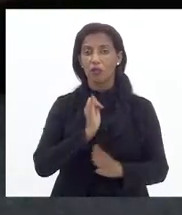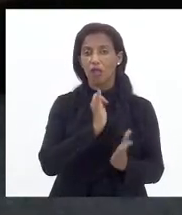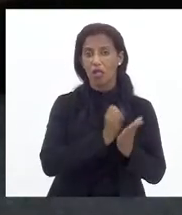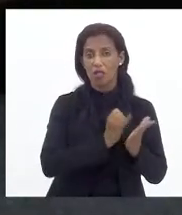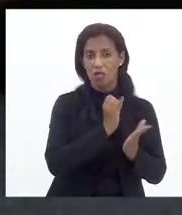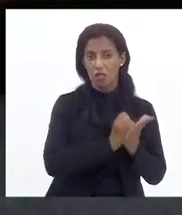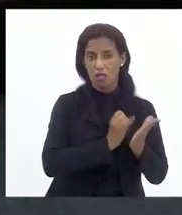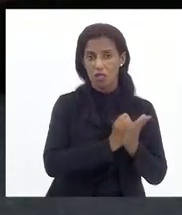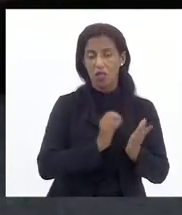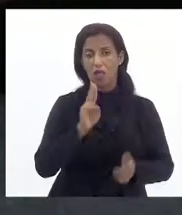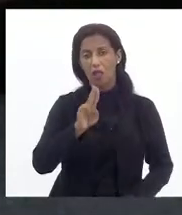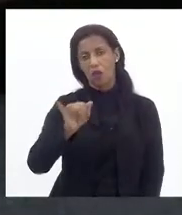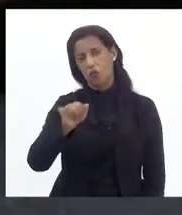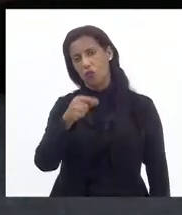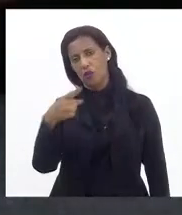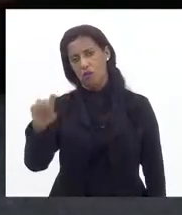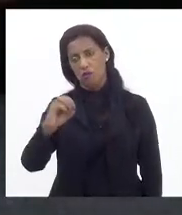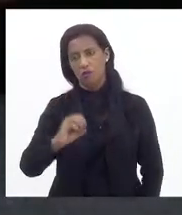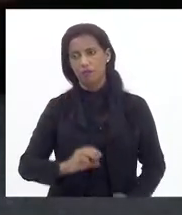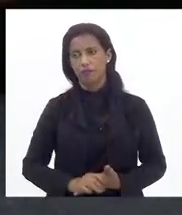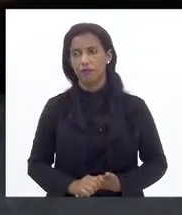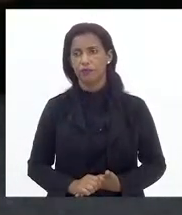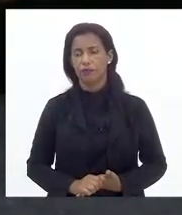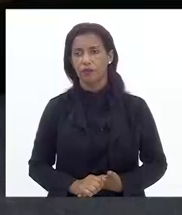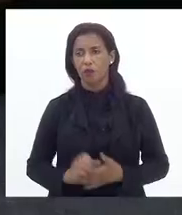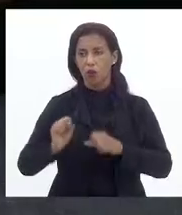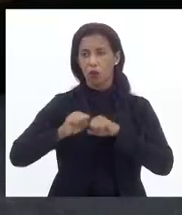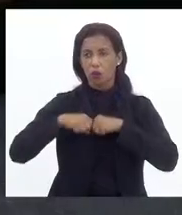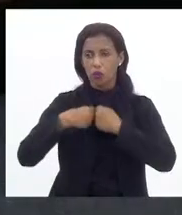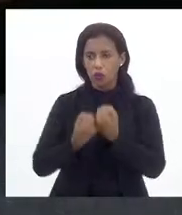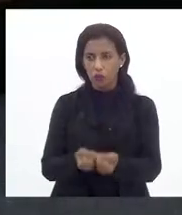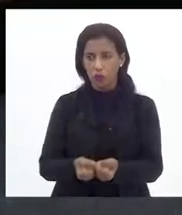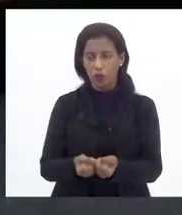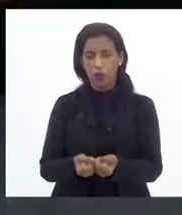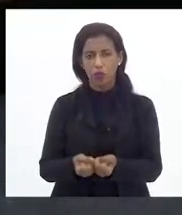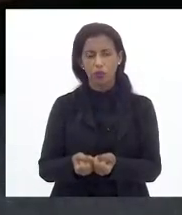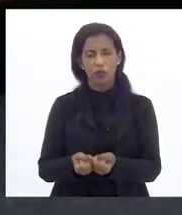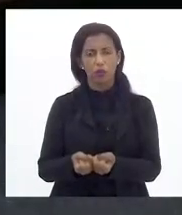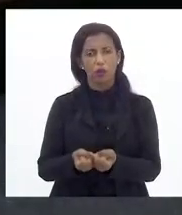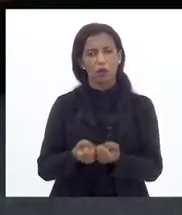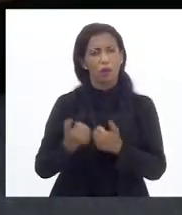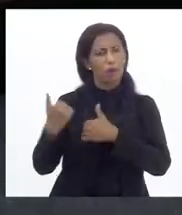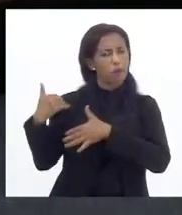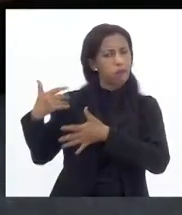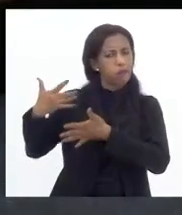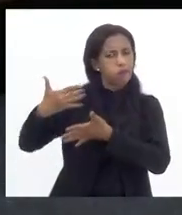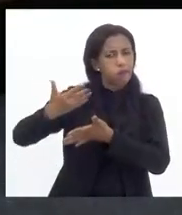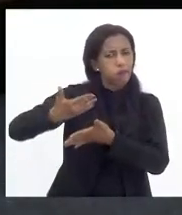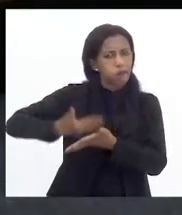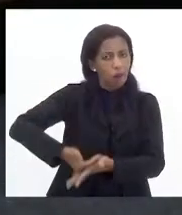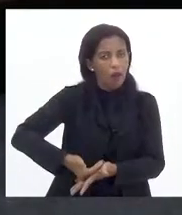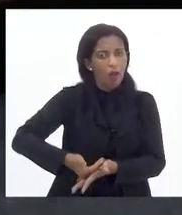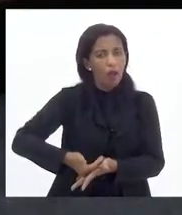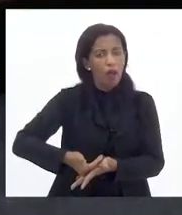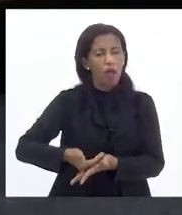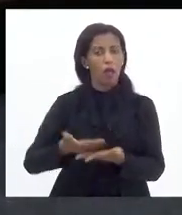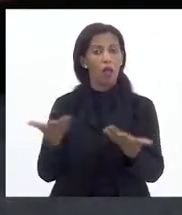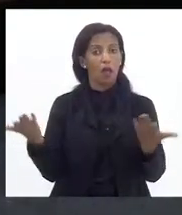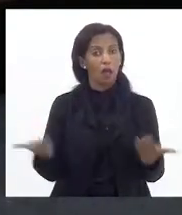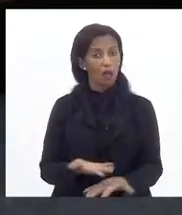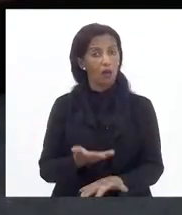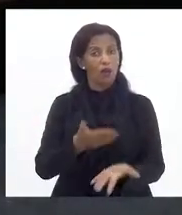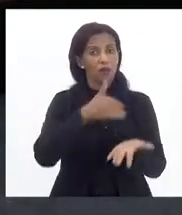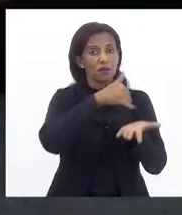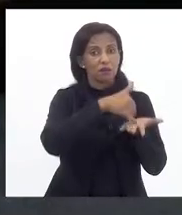receitas da União o esforço que o estado fez ao longo do tempo está refletido nos estudos da secretaria